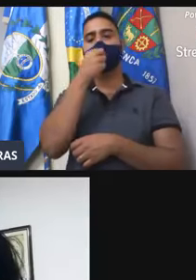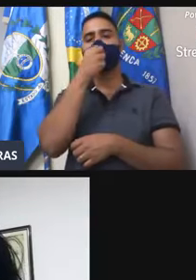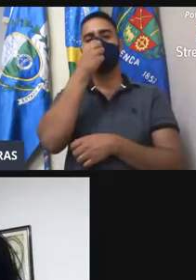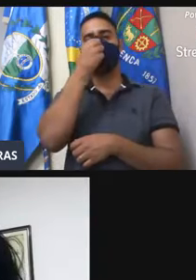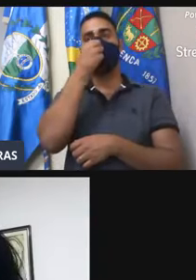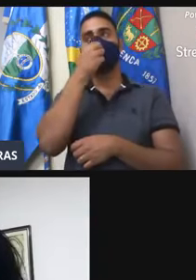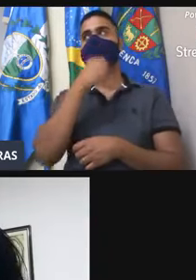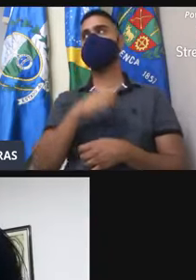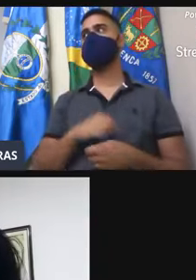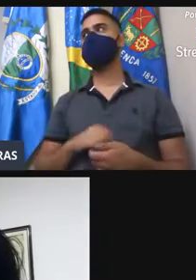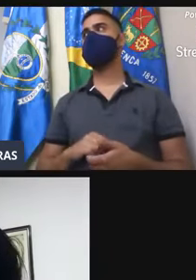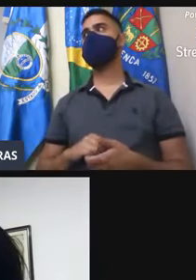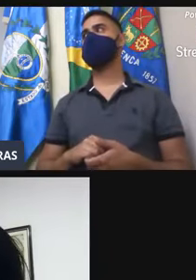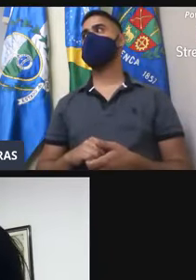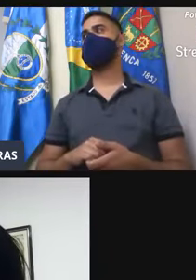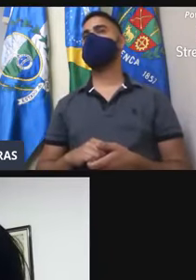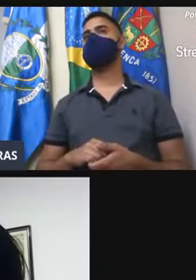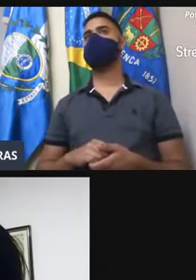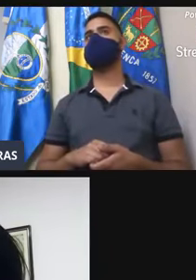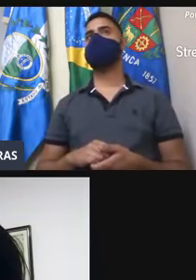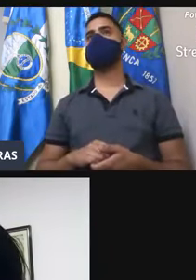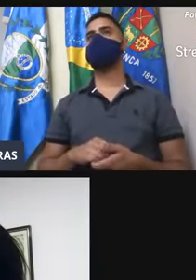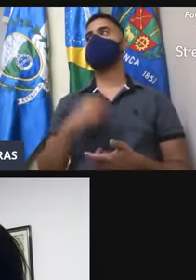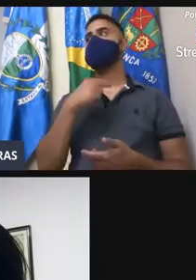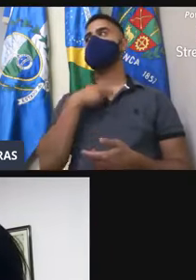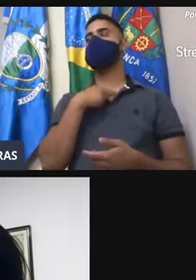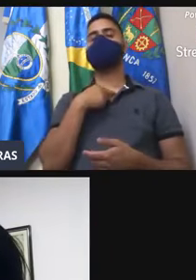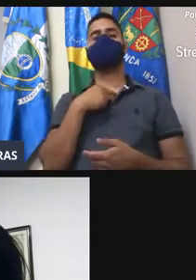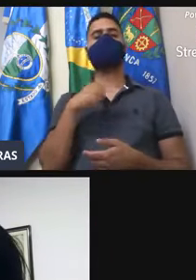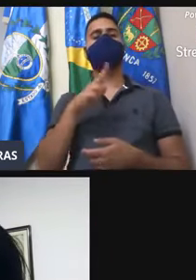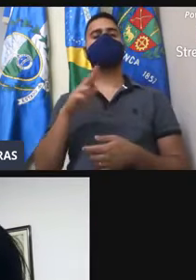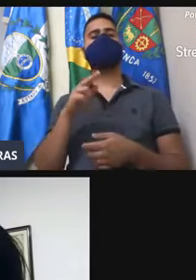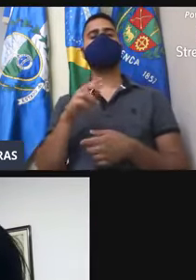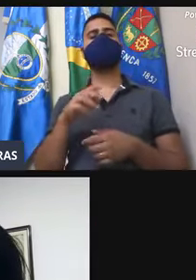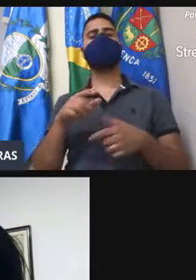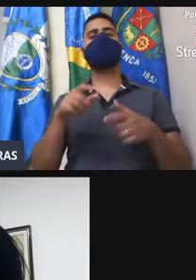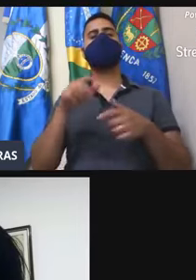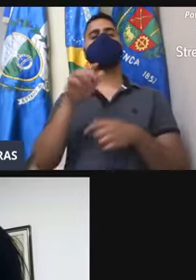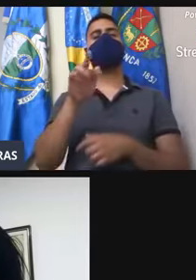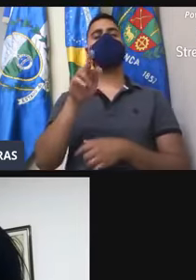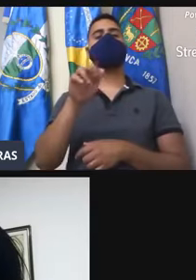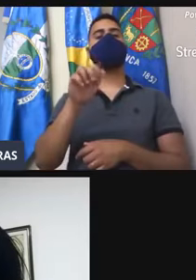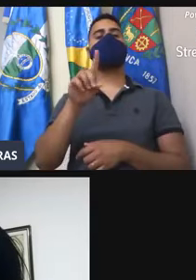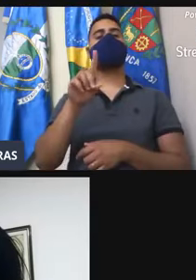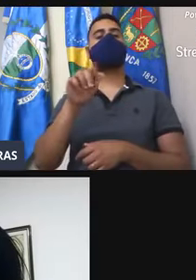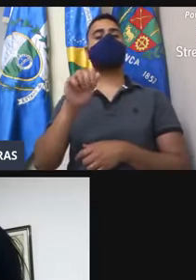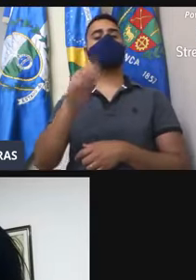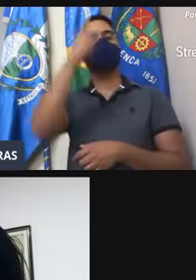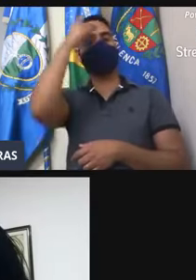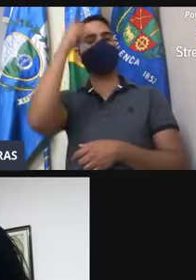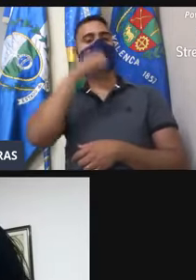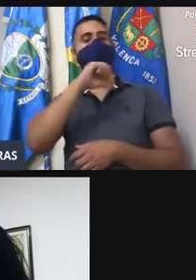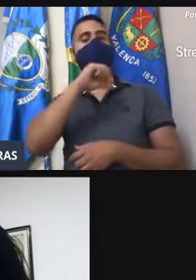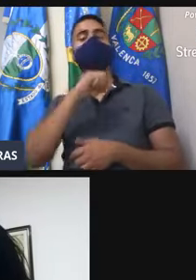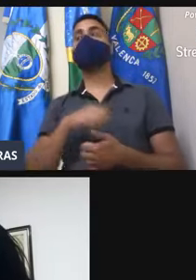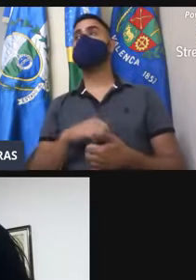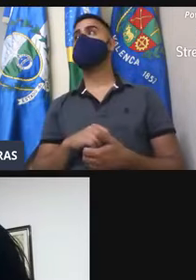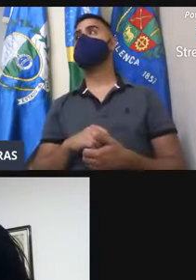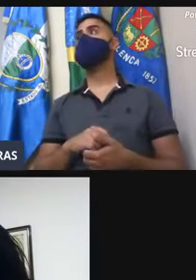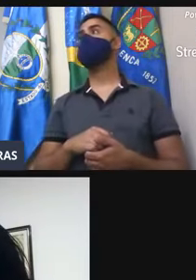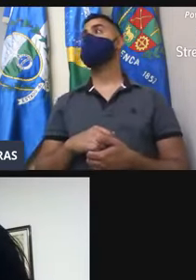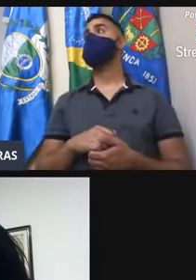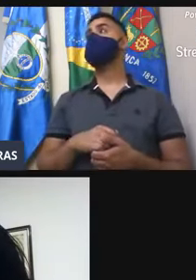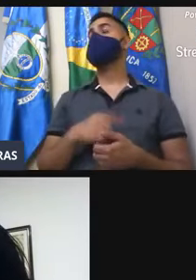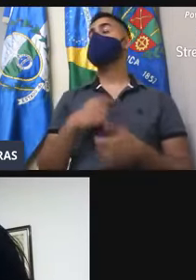colocação de fralda geriátrica, Sim. Até mesmo em calamidade e até mesmo em excepcionalidade. Está vedado, né? A intenção era